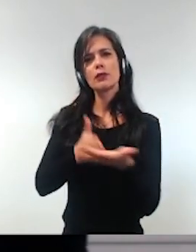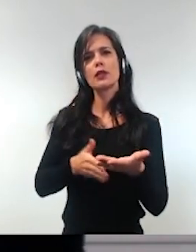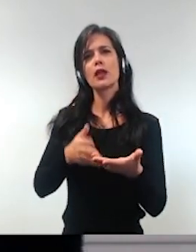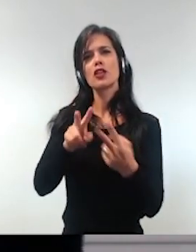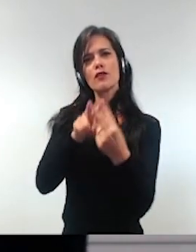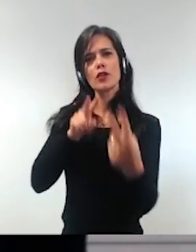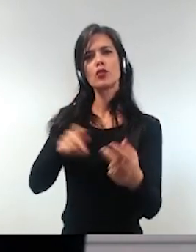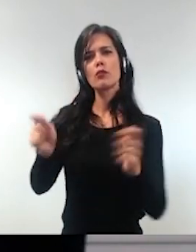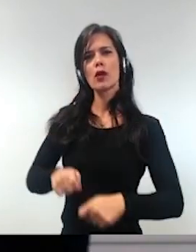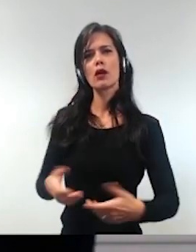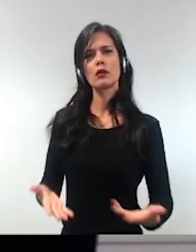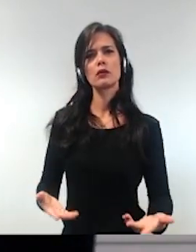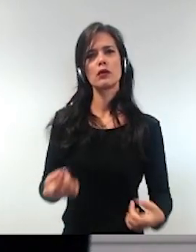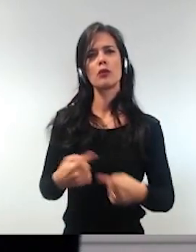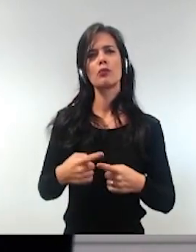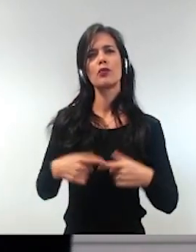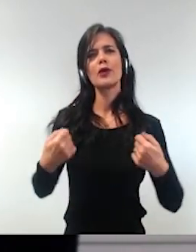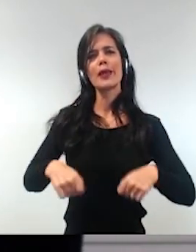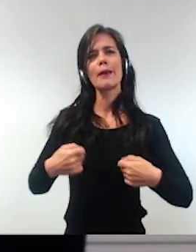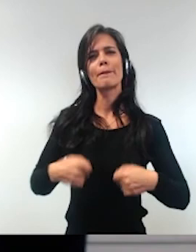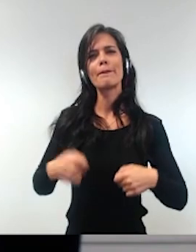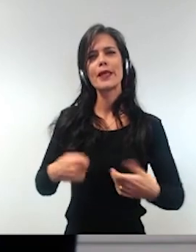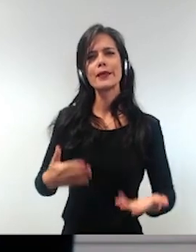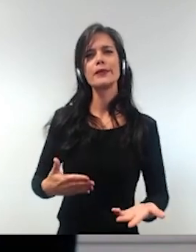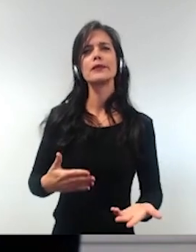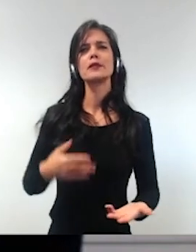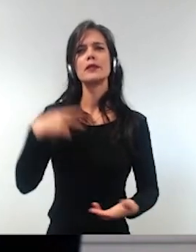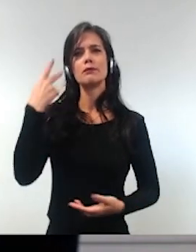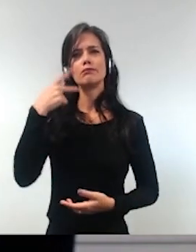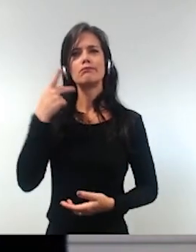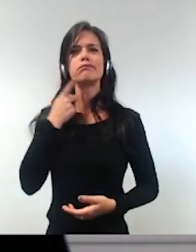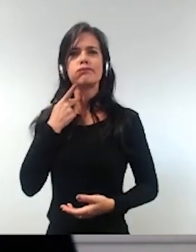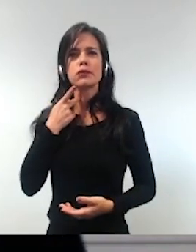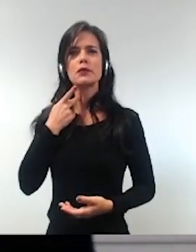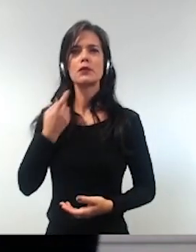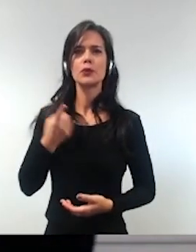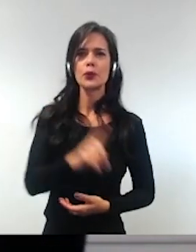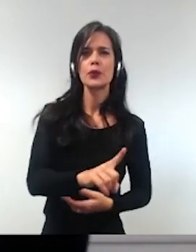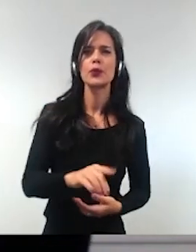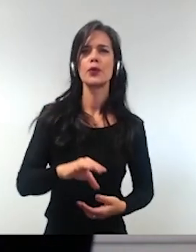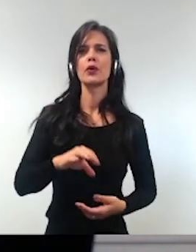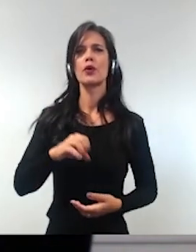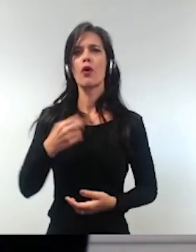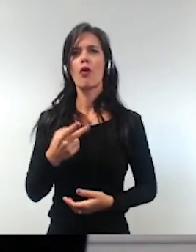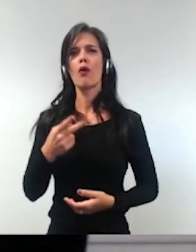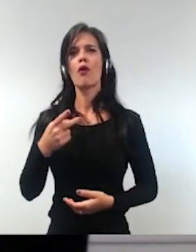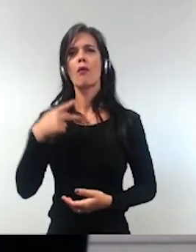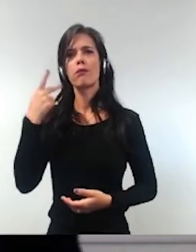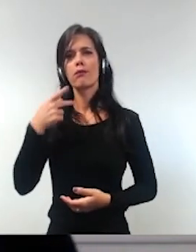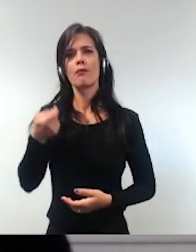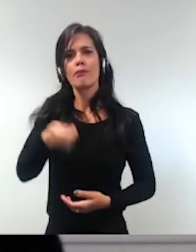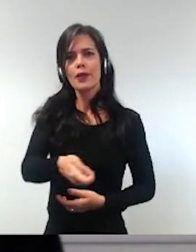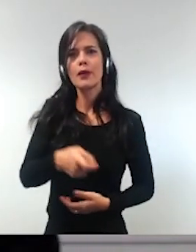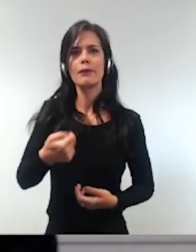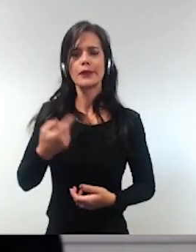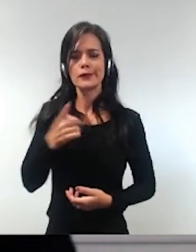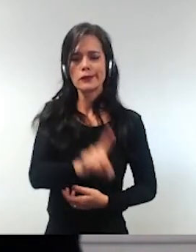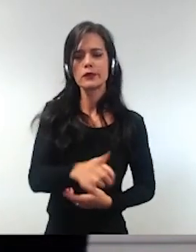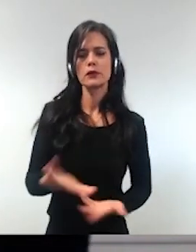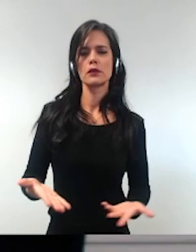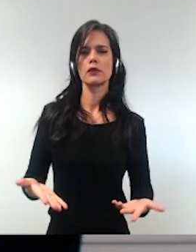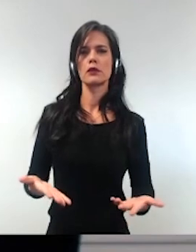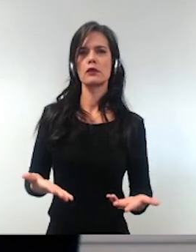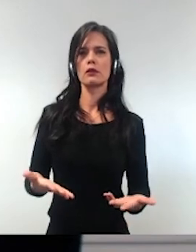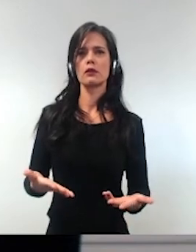deslocar, ou um procurador, ou um defensor público da sua unidade de trabalho para fazer uma sustentação oral no tribunal, se o tribunal tem o